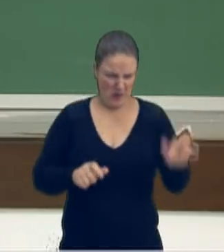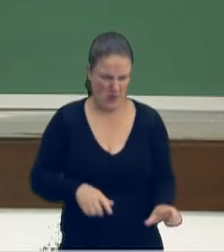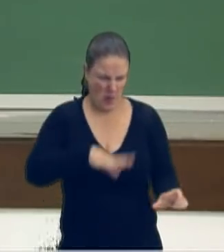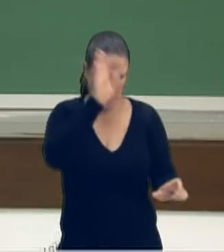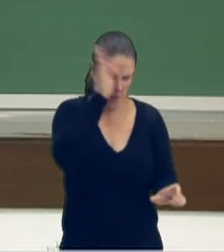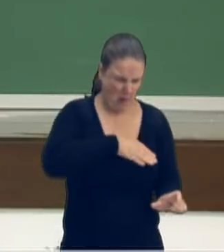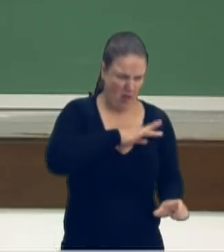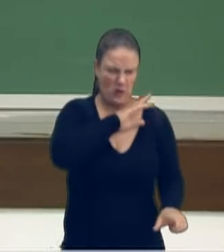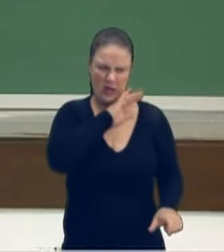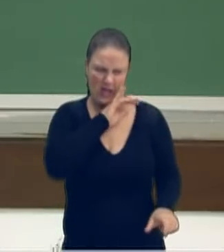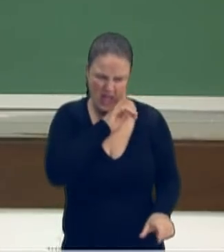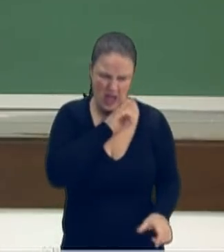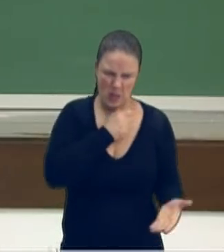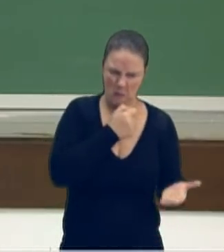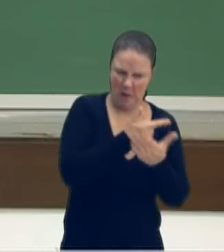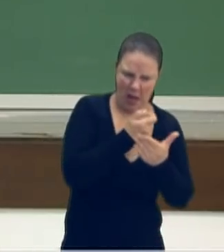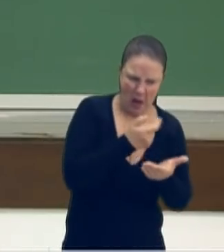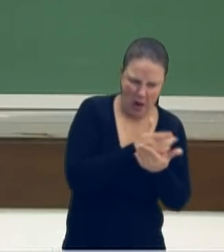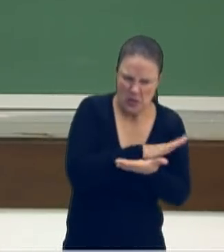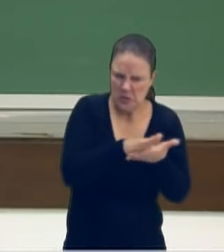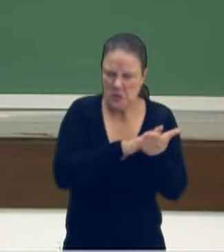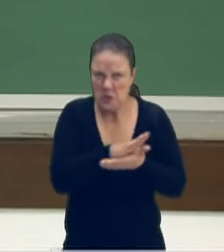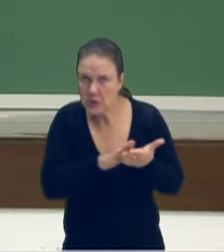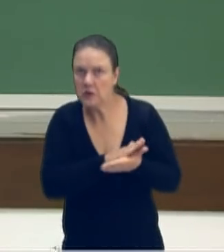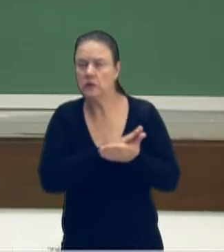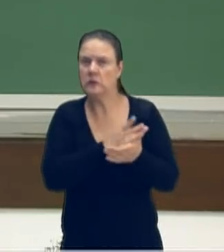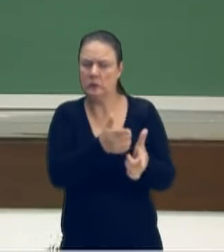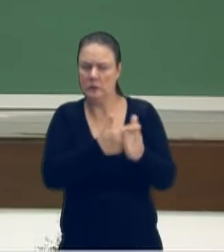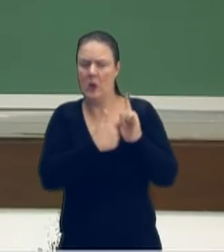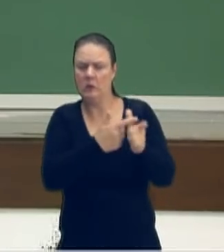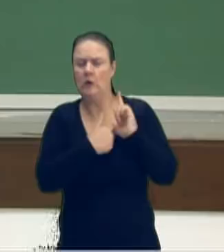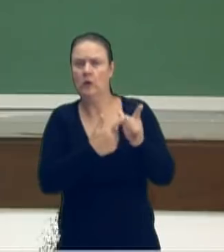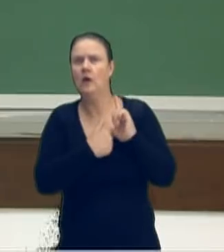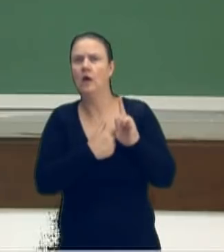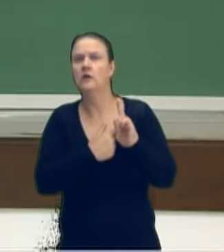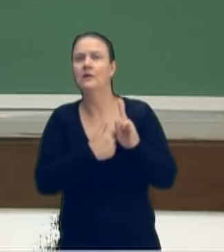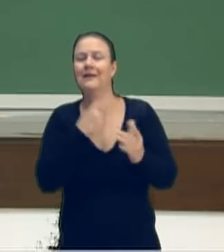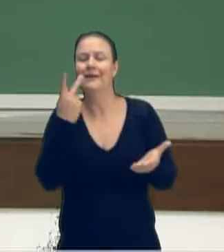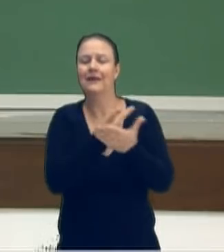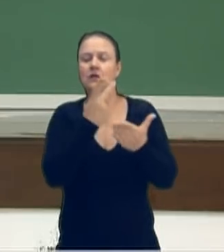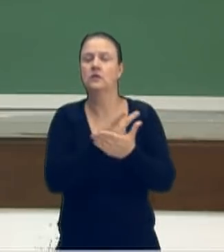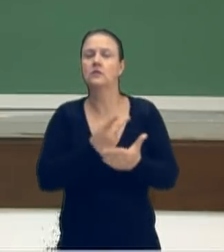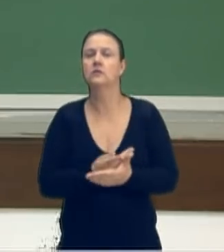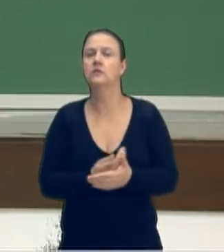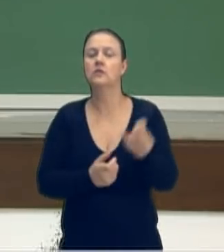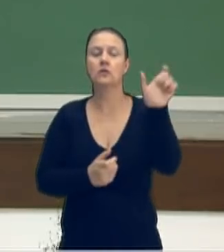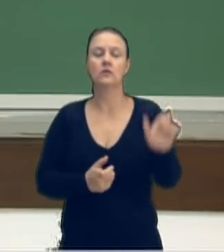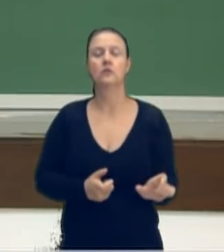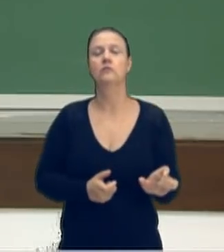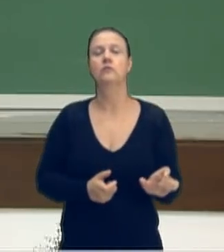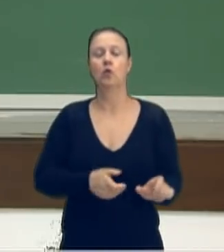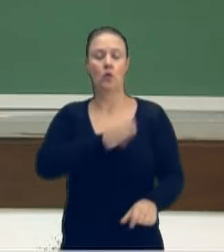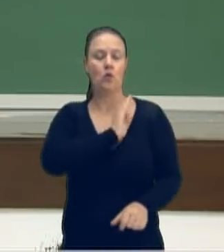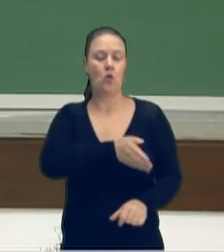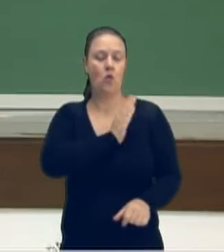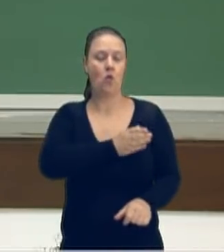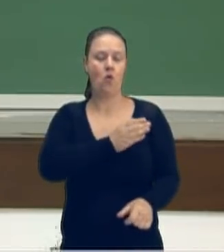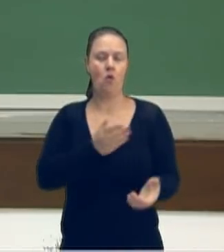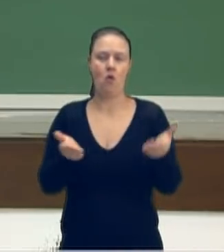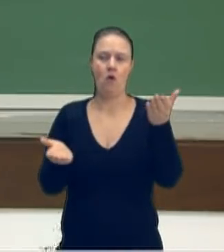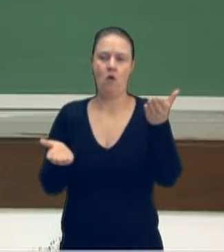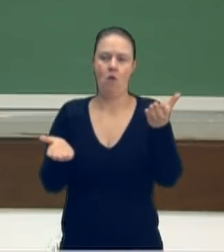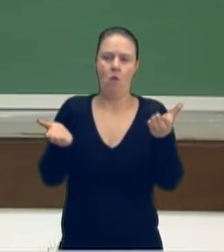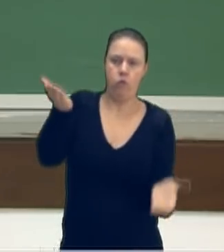vida regrada, não pagou certinho ali as suas dívidas, como diz o outro, né? Enfim, não foi uma boa pessoa, o coração dele seria